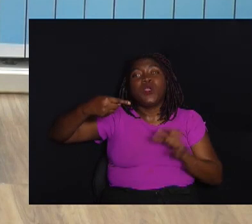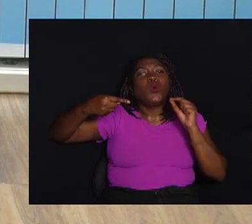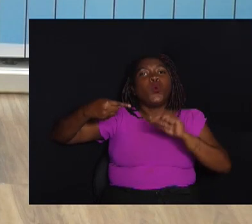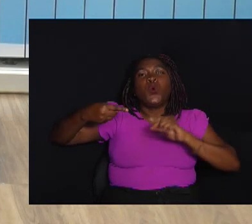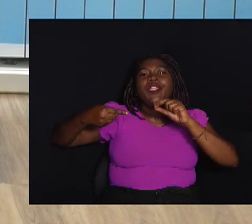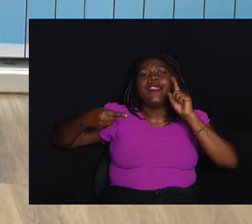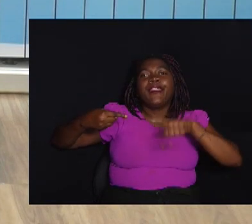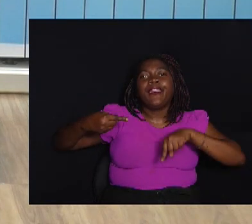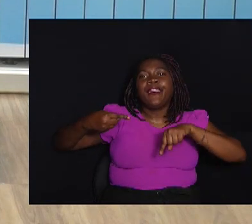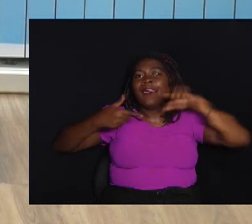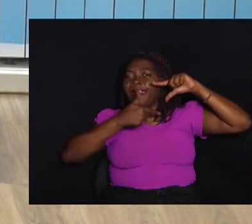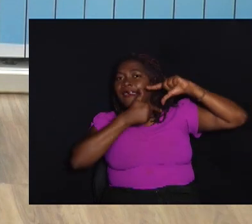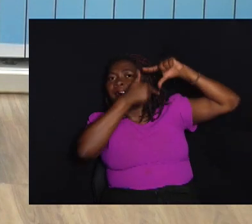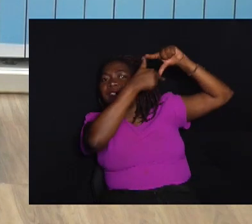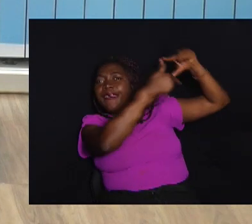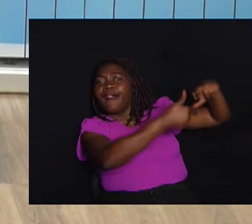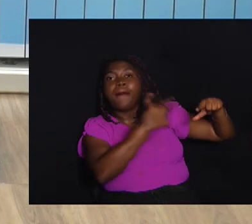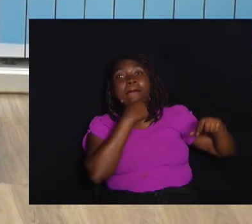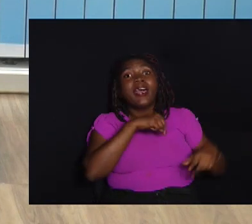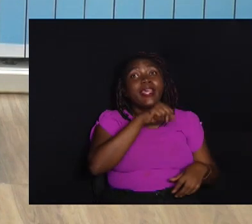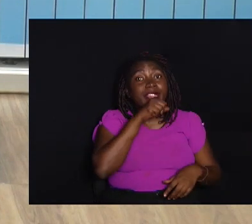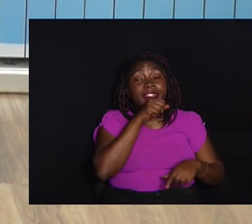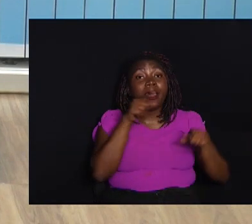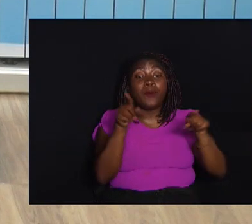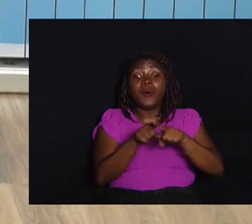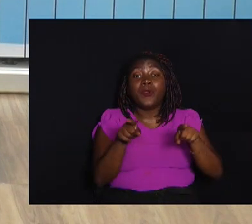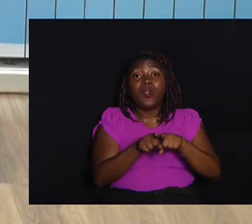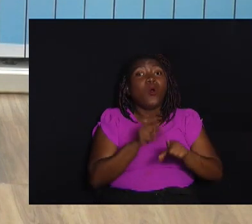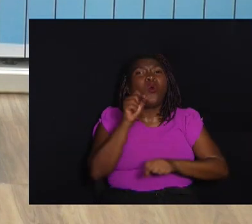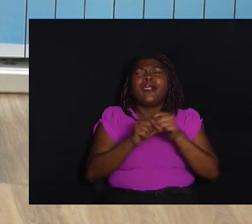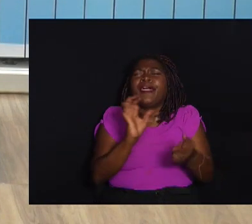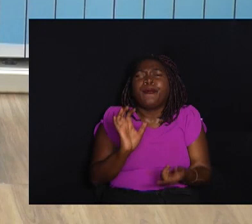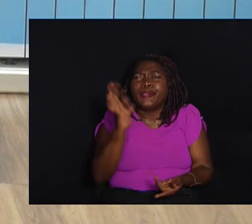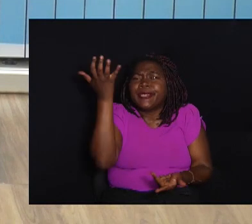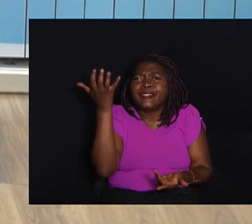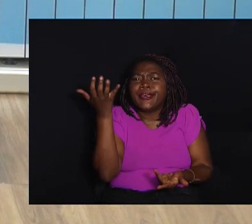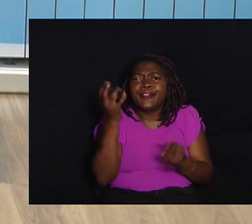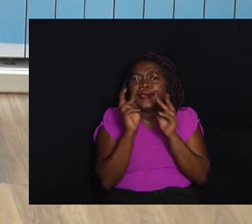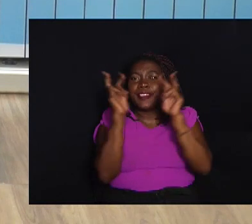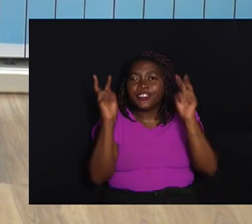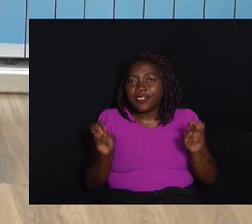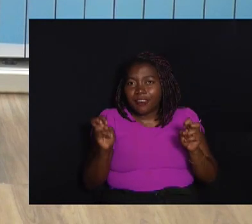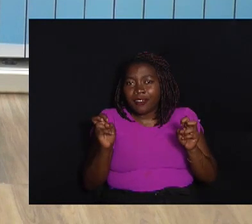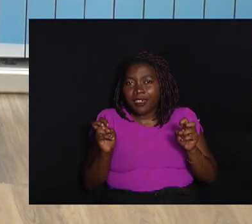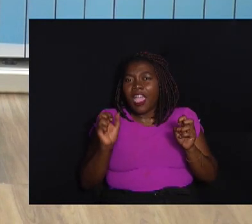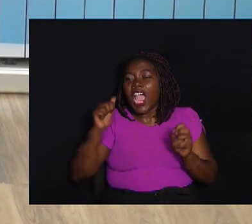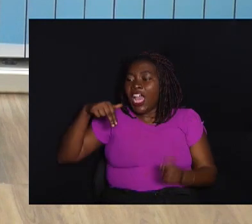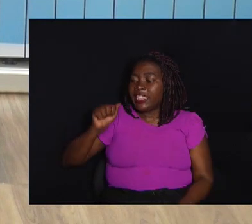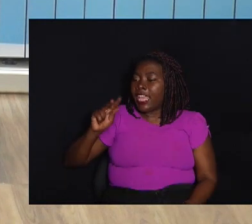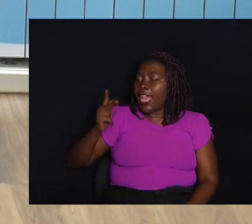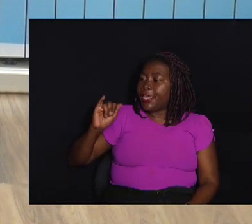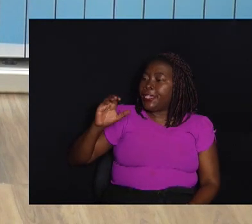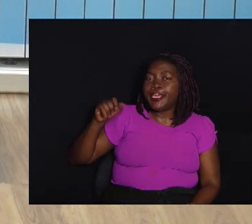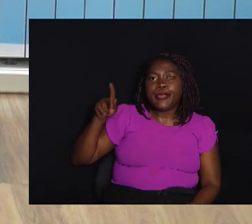essa alienação parental e o que está acontecendo, né, nessa questão aí de Ana Hickman. Alienação